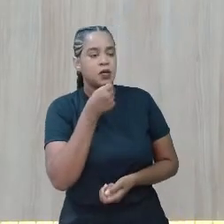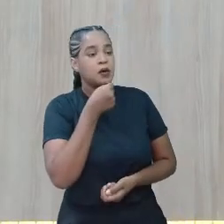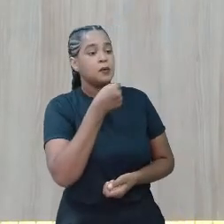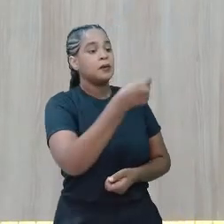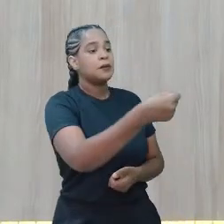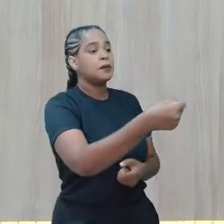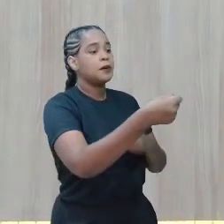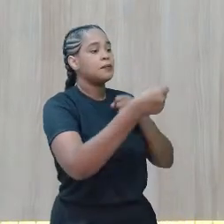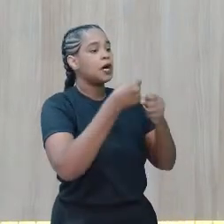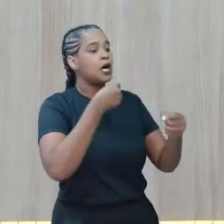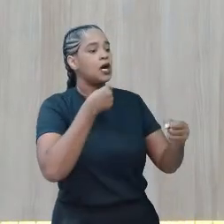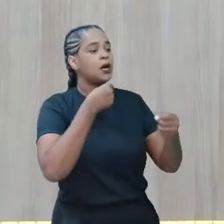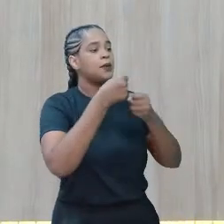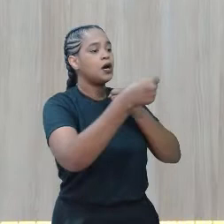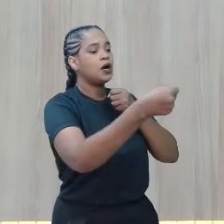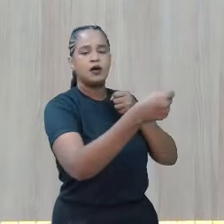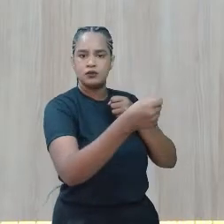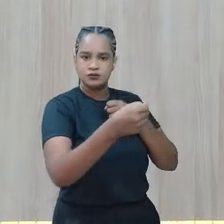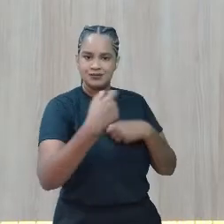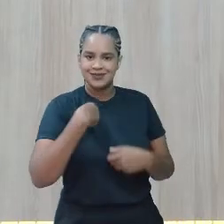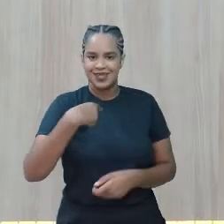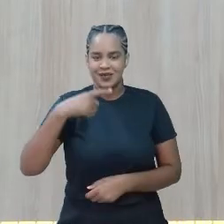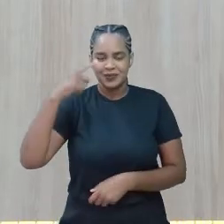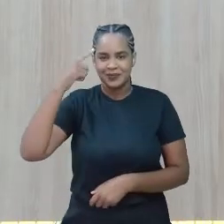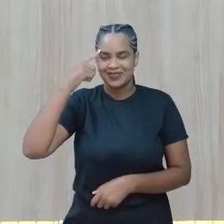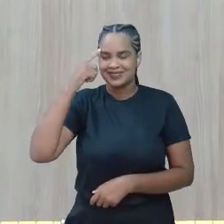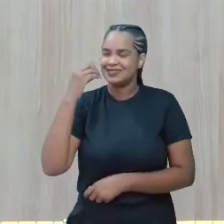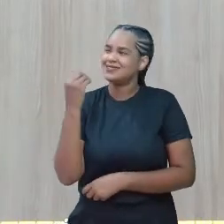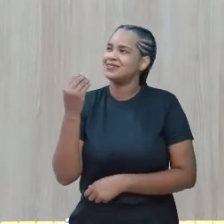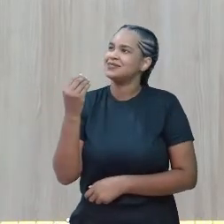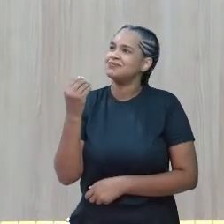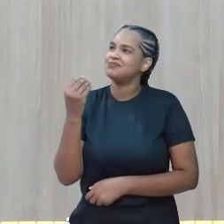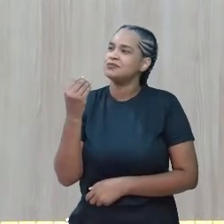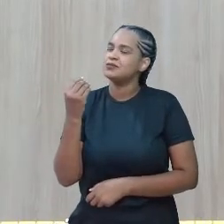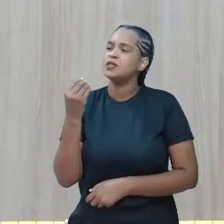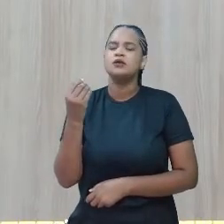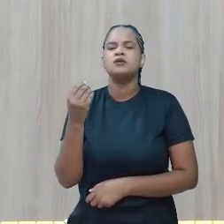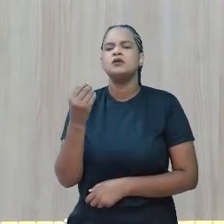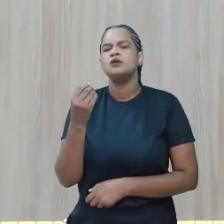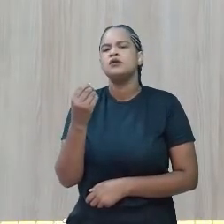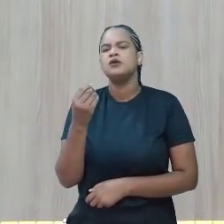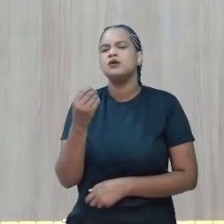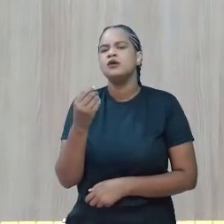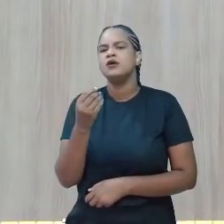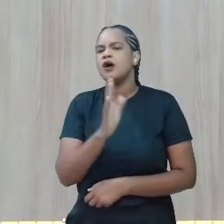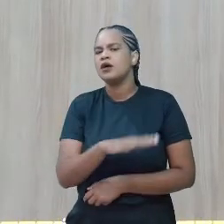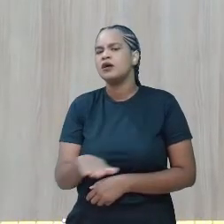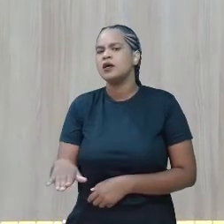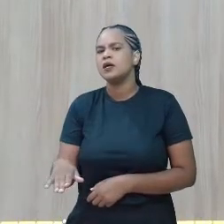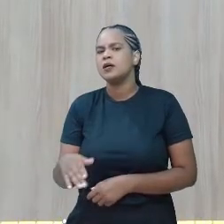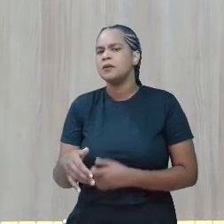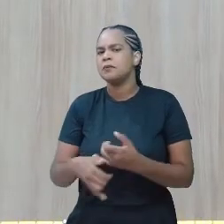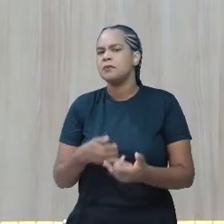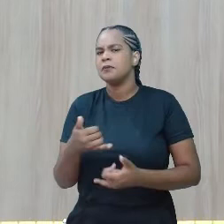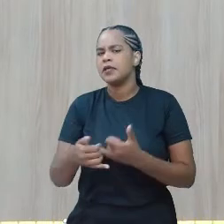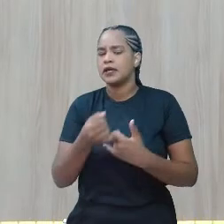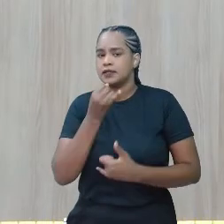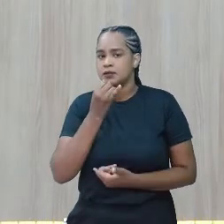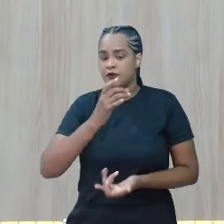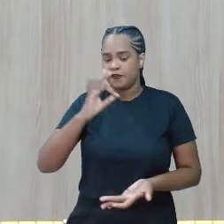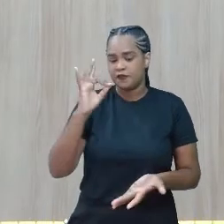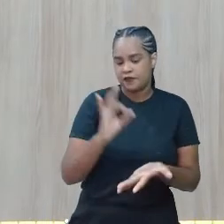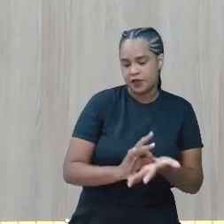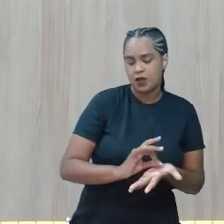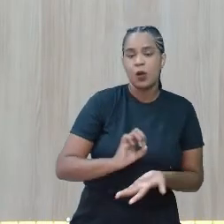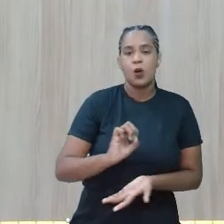estava lembrando, pensando em vocês, preparando essa aula, eu fiquei pensando, será que os meninos brincam de verdade ou consequência, não